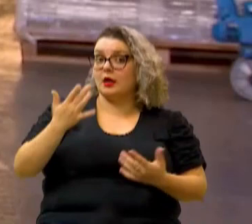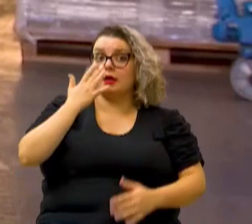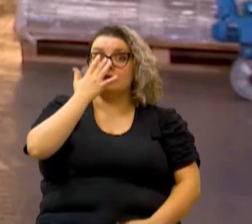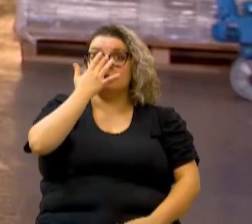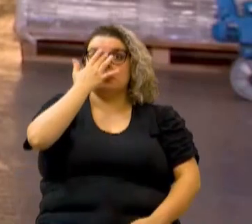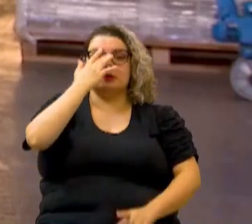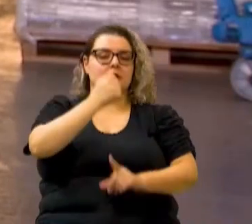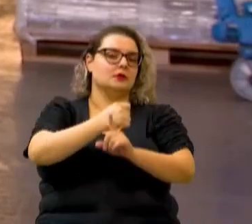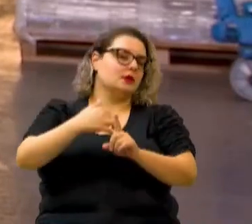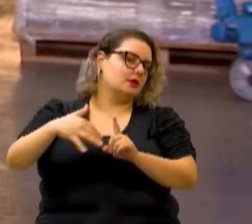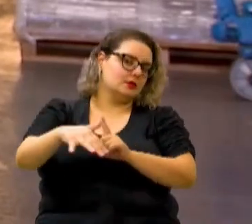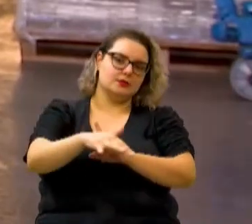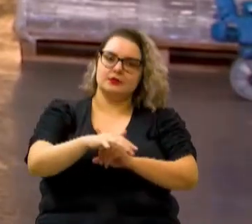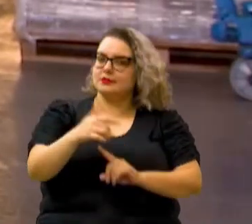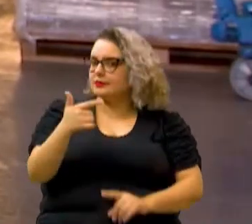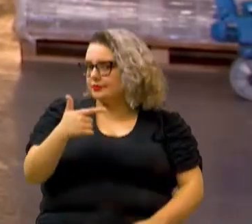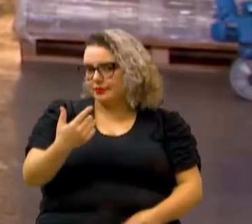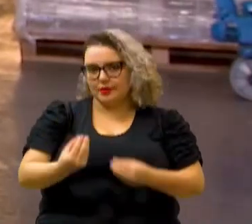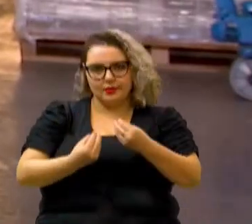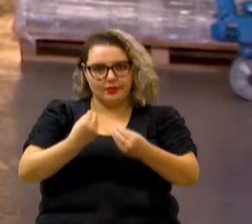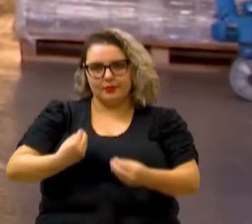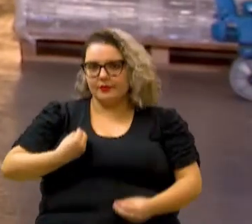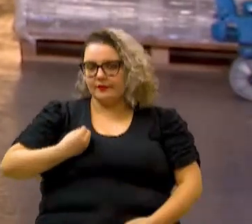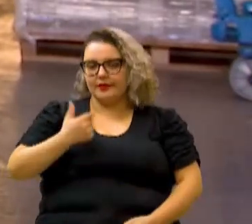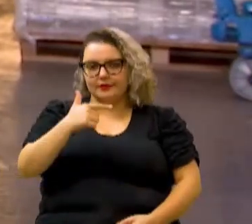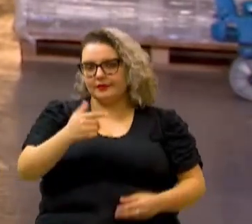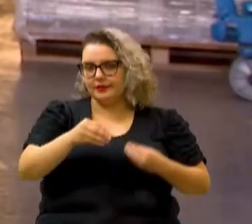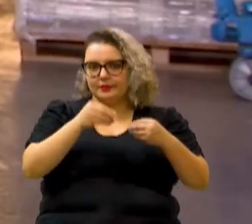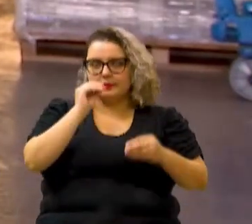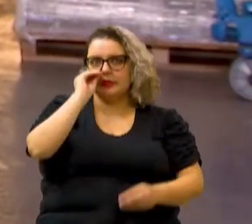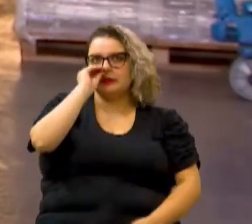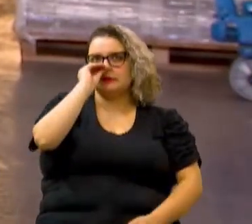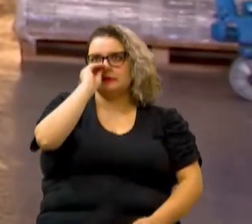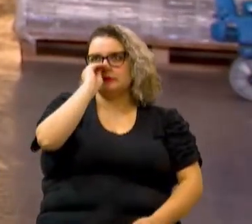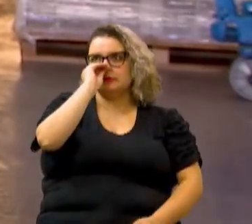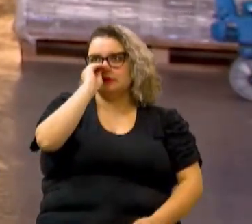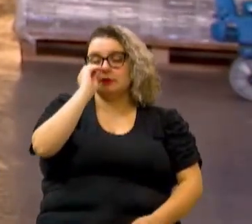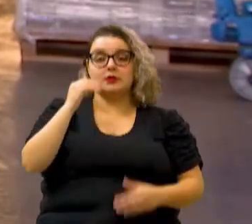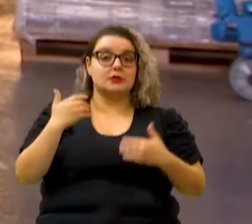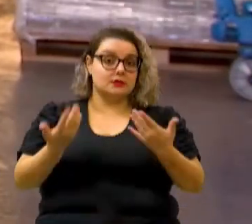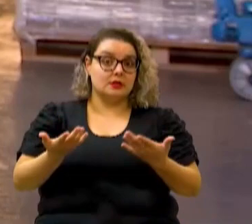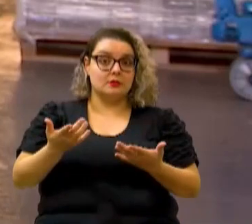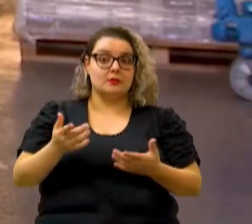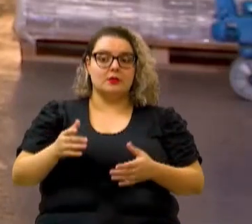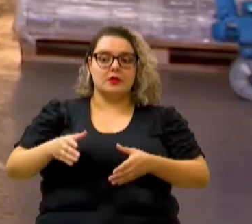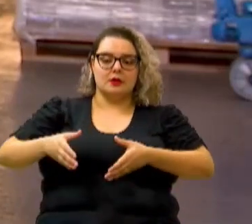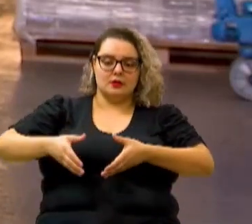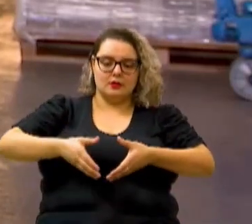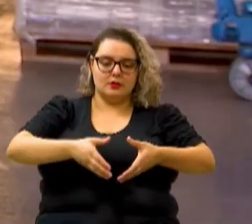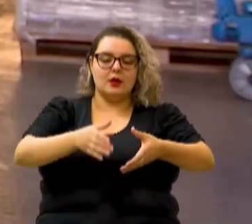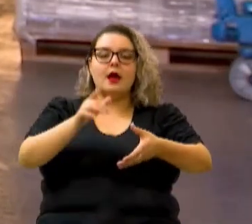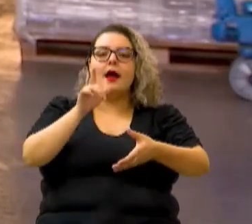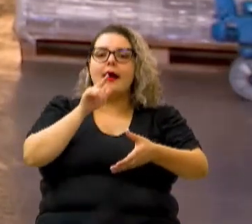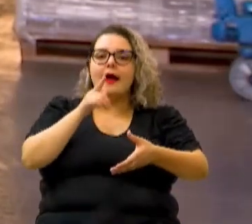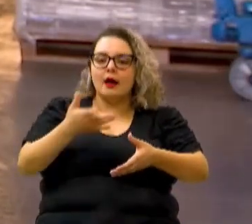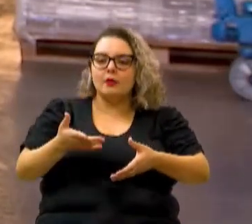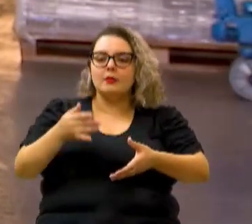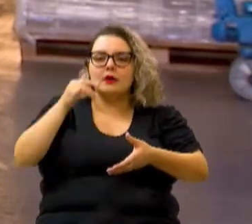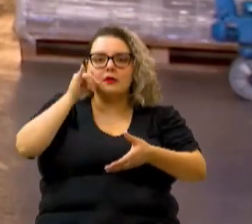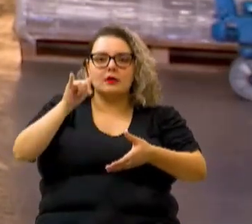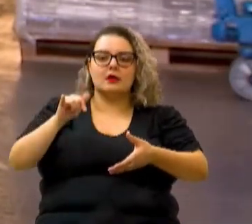ambiente, mas a sociedade não vive sem o plástico. Para você, por exemplo, conduzir água, para